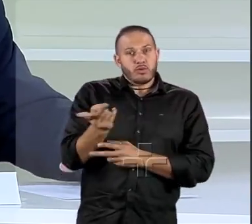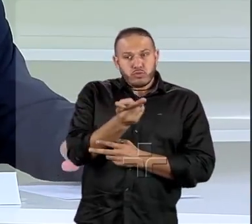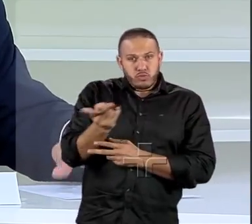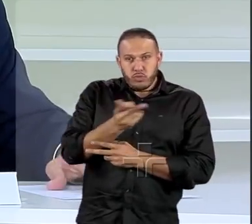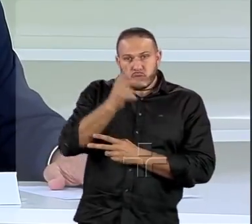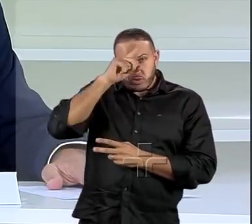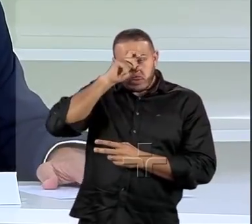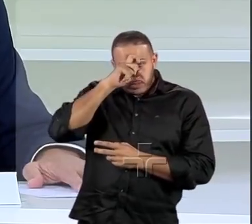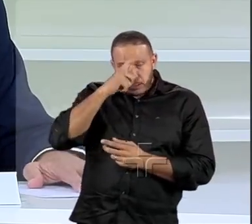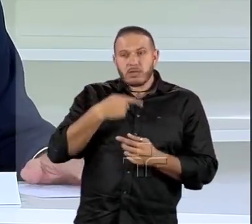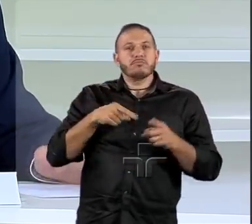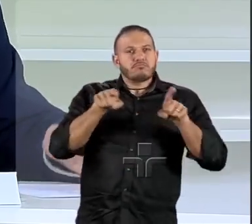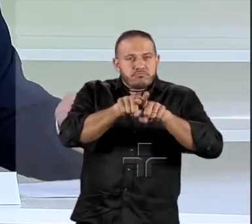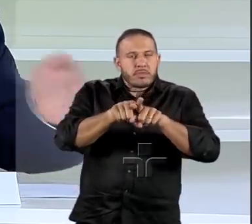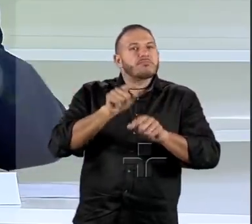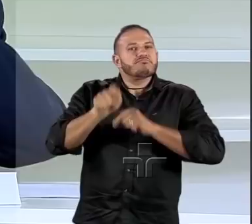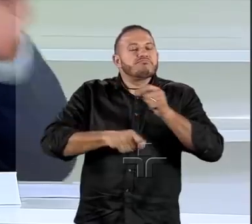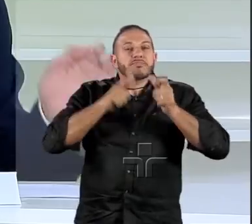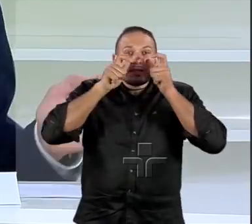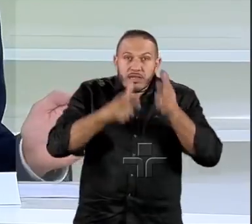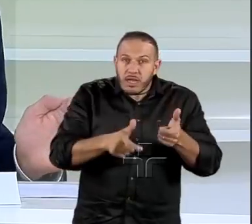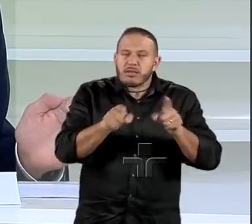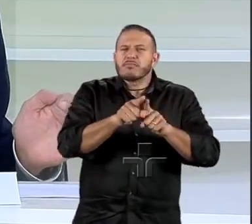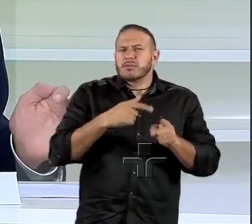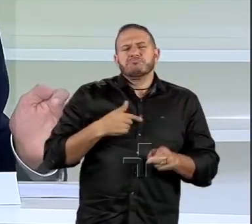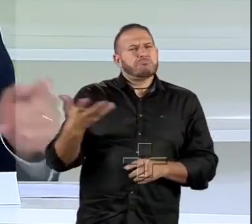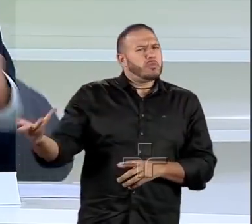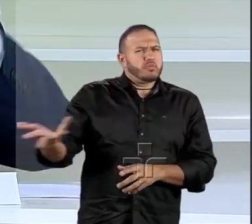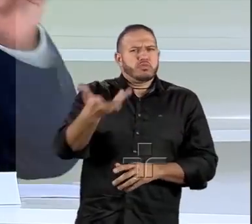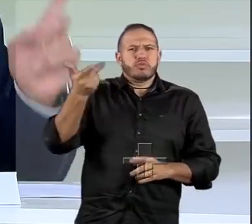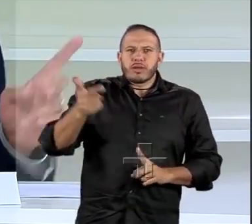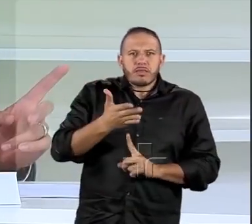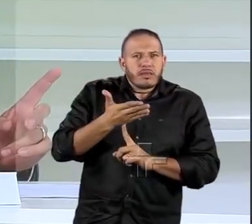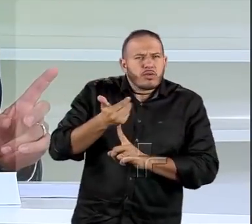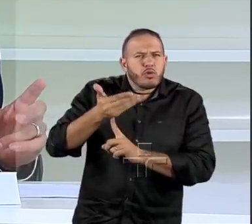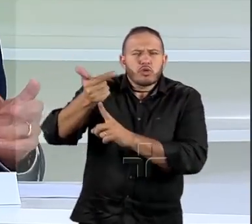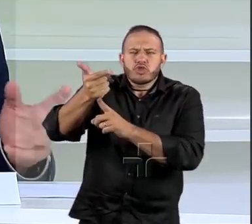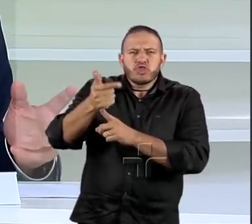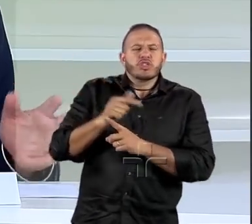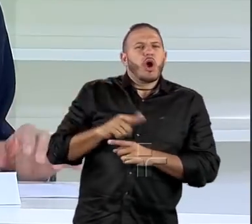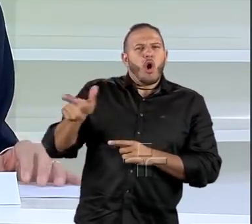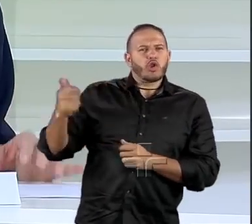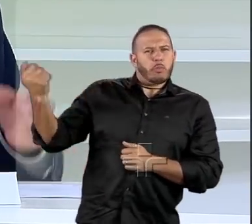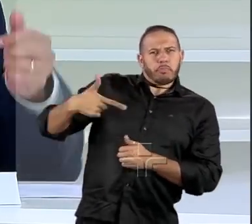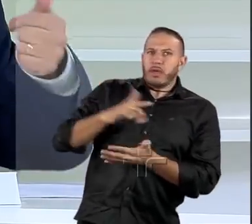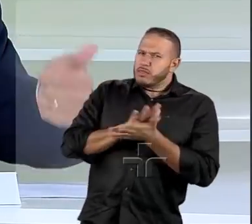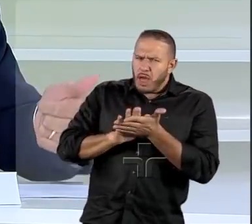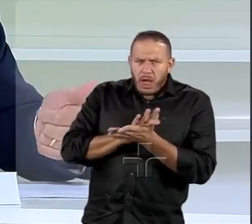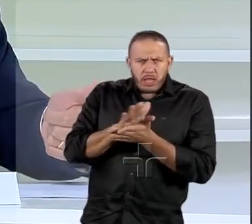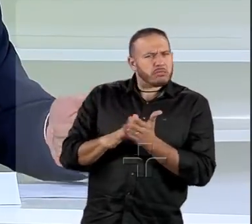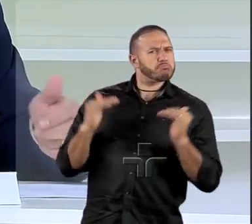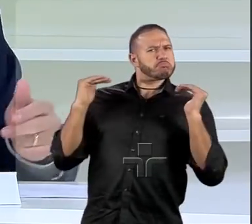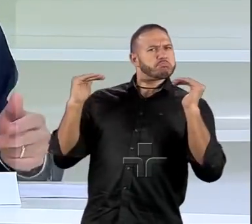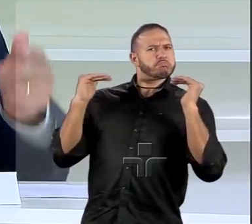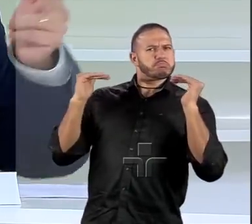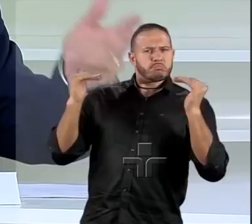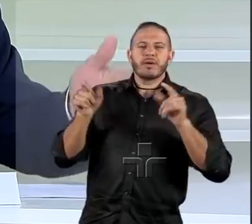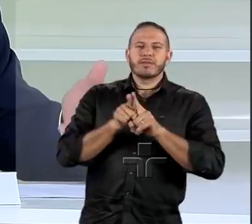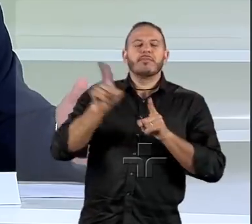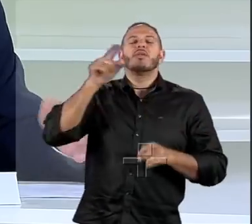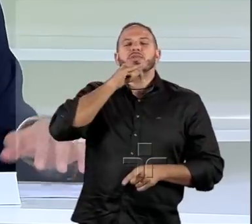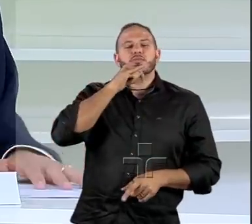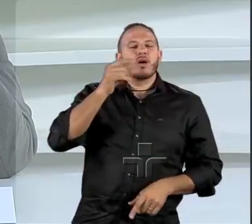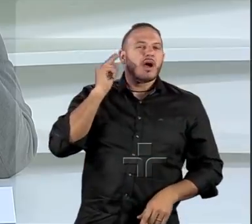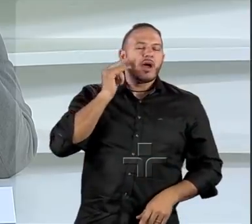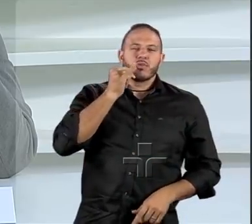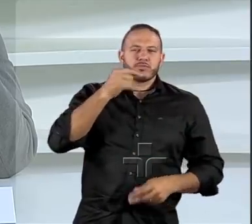construídos e entregues, com altíssima tecnologia, não perde para nenhum hospital privado do Estado de São Paulo, Hospital de Sorocaba, São